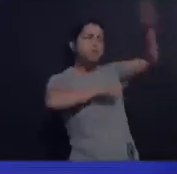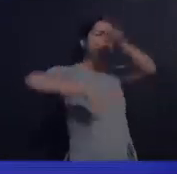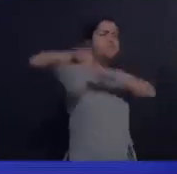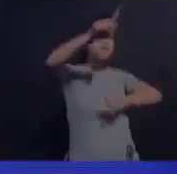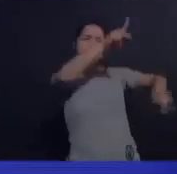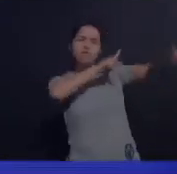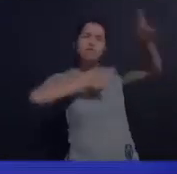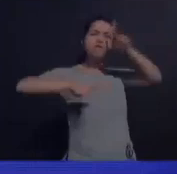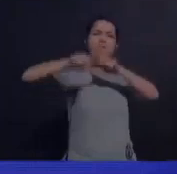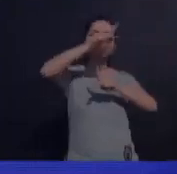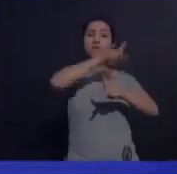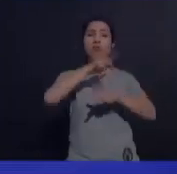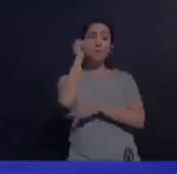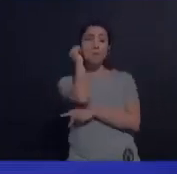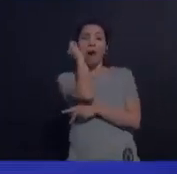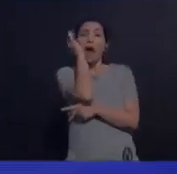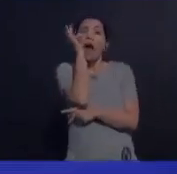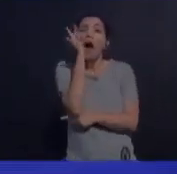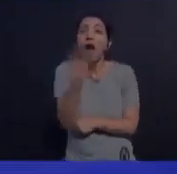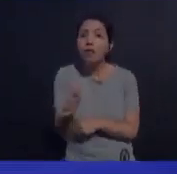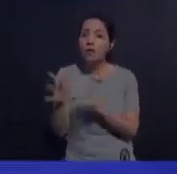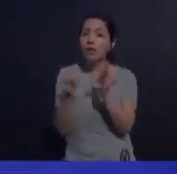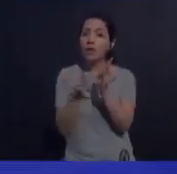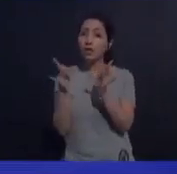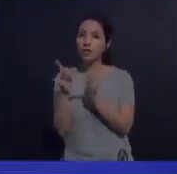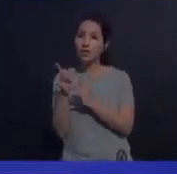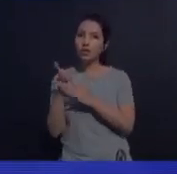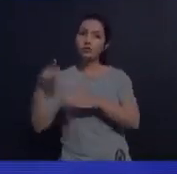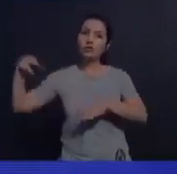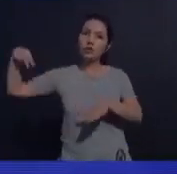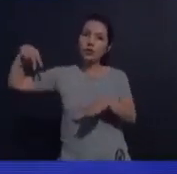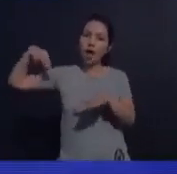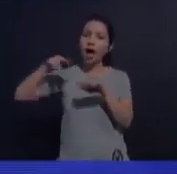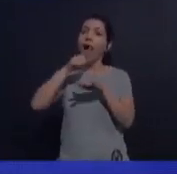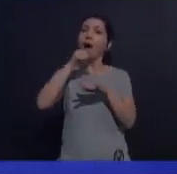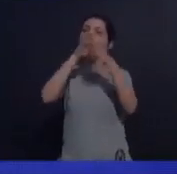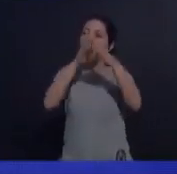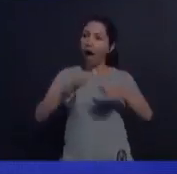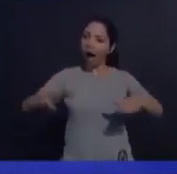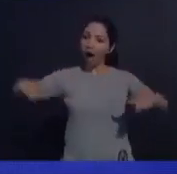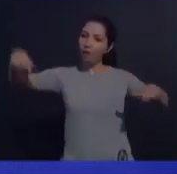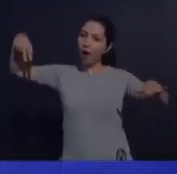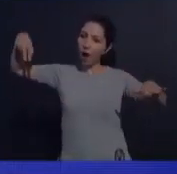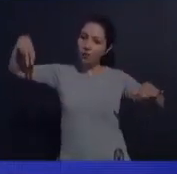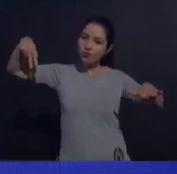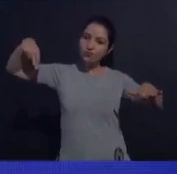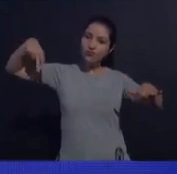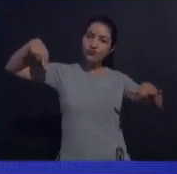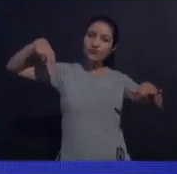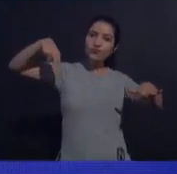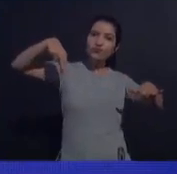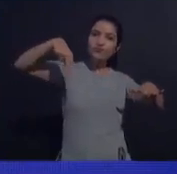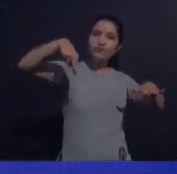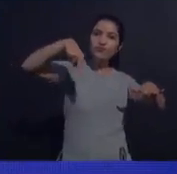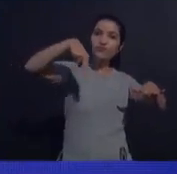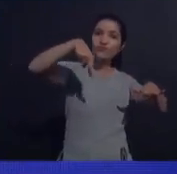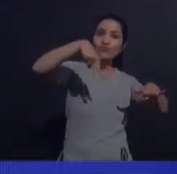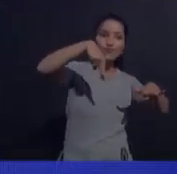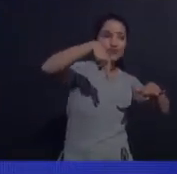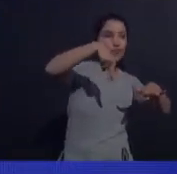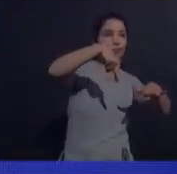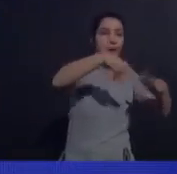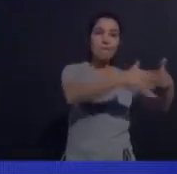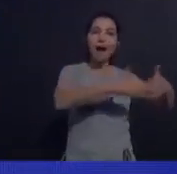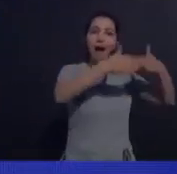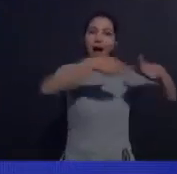alta madrugada jesus dirigiu se a eles andando sobre o mar e estava já a ponto de passar por